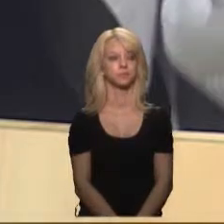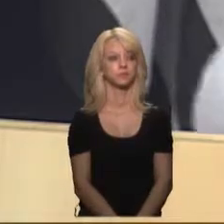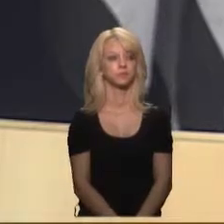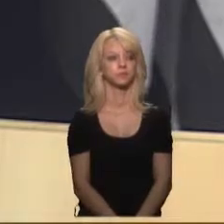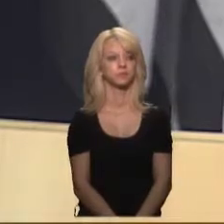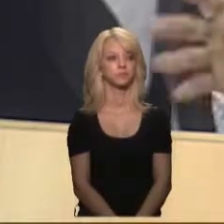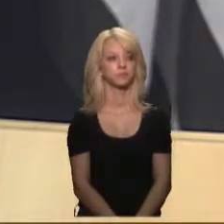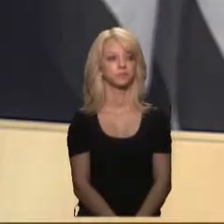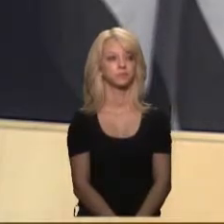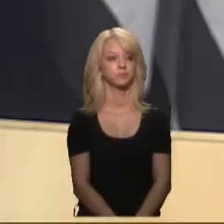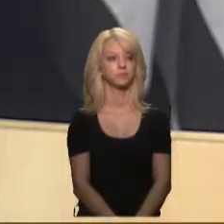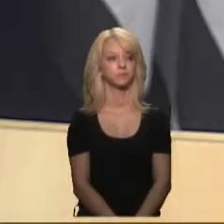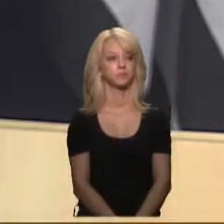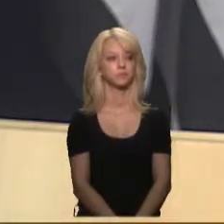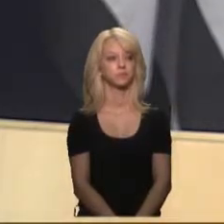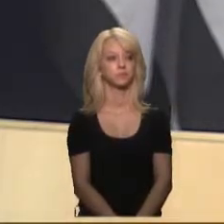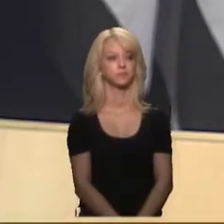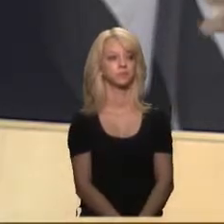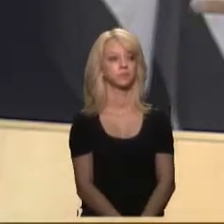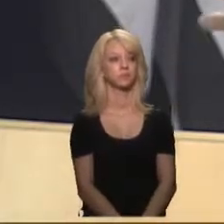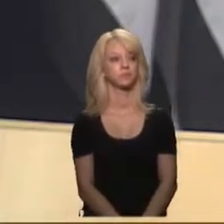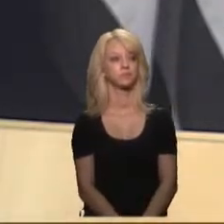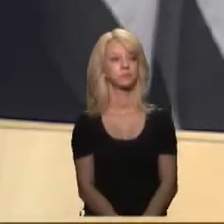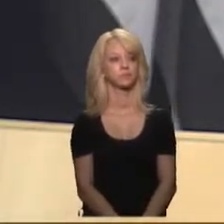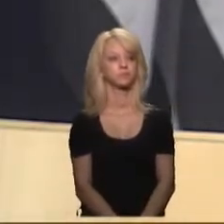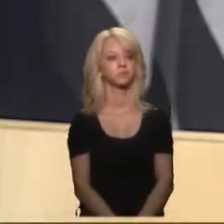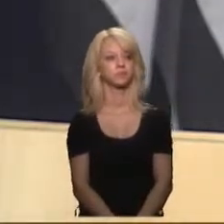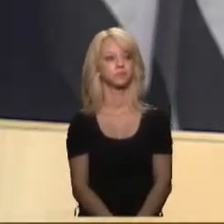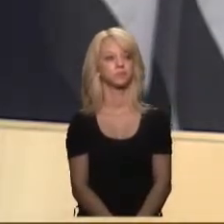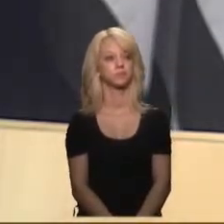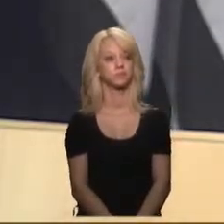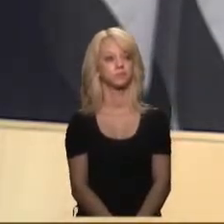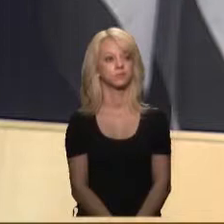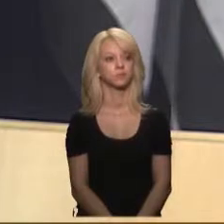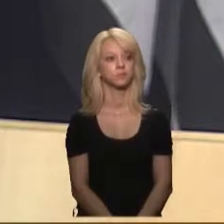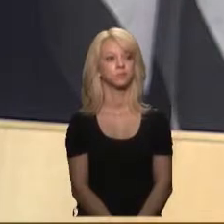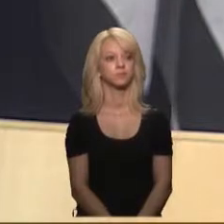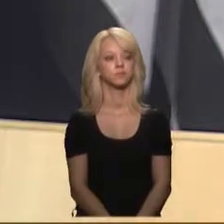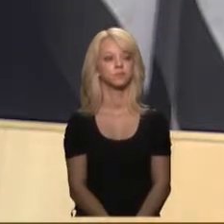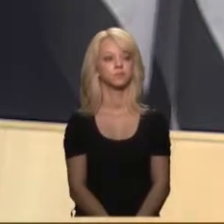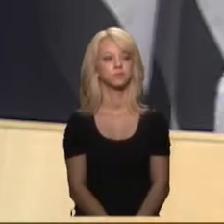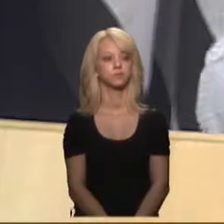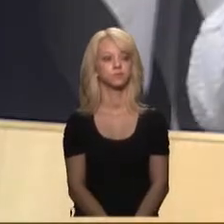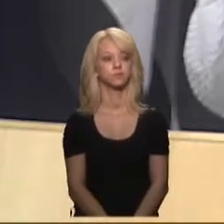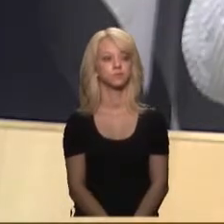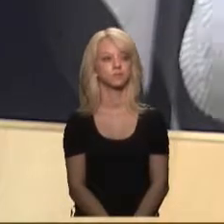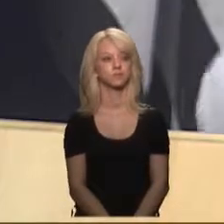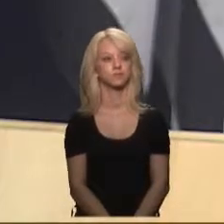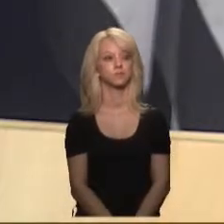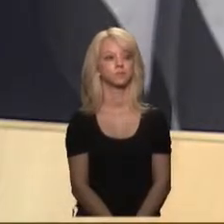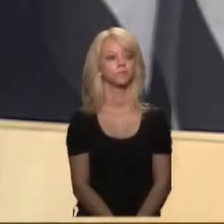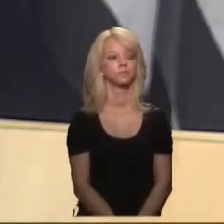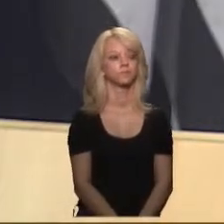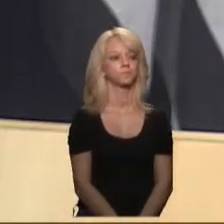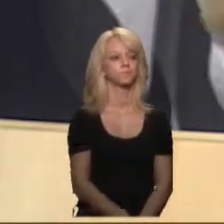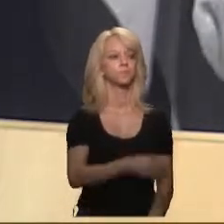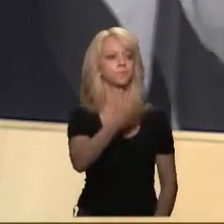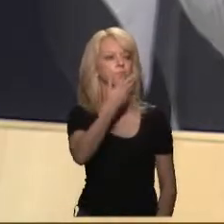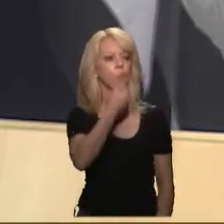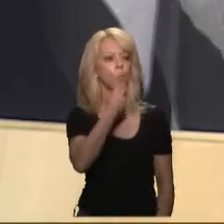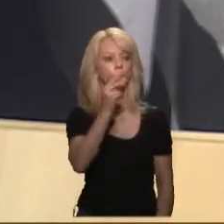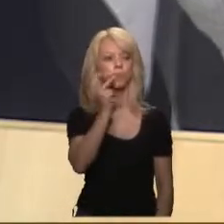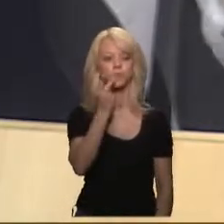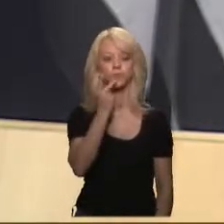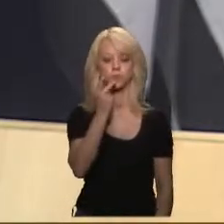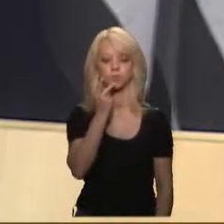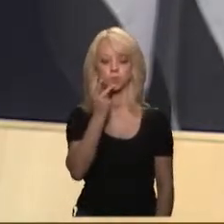falei assim, você precisa de quanto? R$30. Falei assim, ah, é? Você tá indo para onde agora? Não, quero viajar. Que hora você vai viajar? Eu vou viajar à noite. Ele chegou lá, era às 9h30 por aí. Eu falei assim, tá bom, eu tenho um terreninho